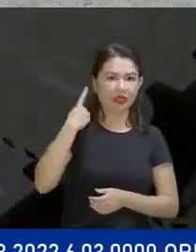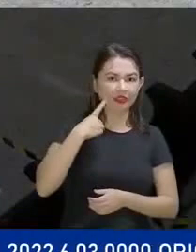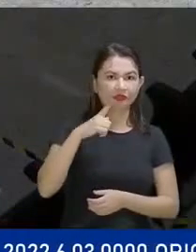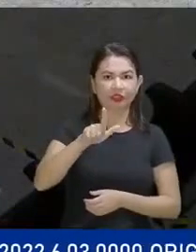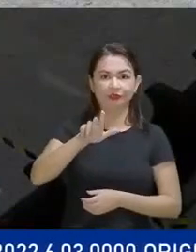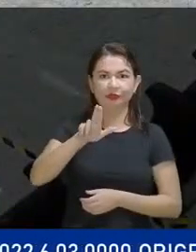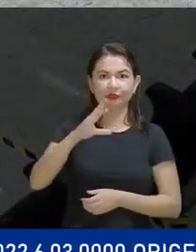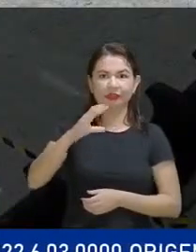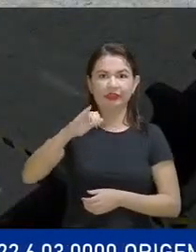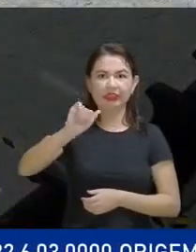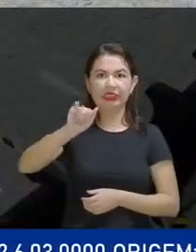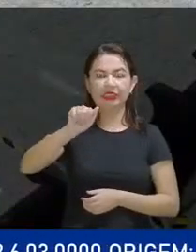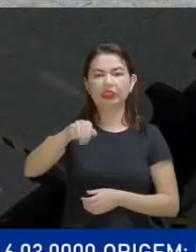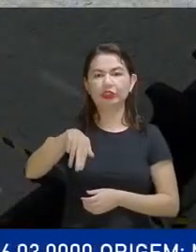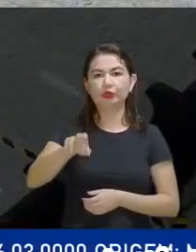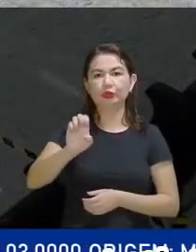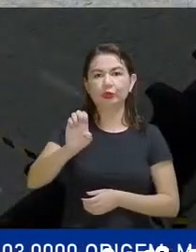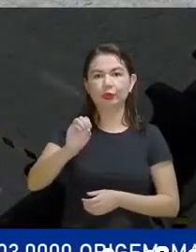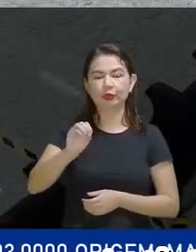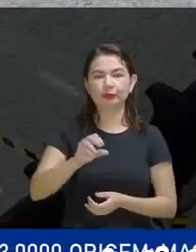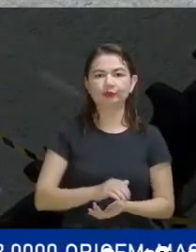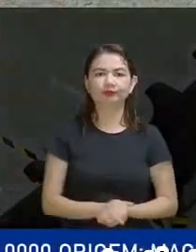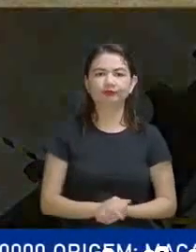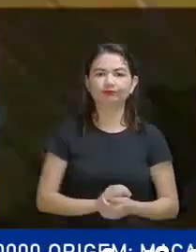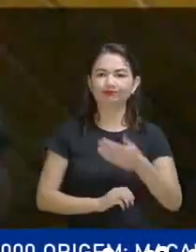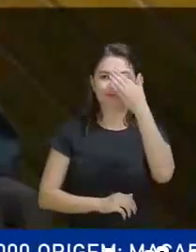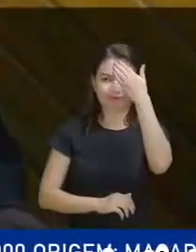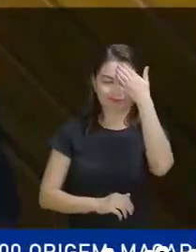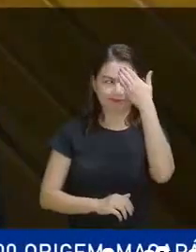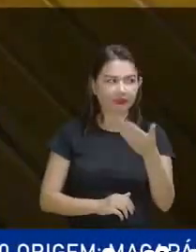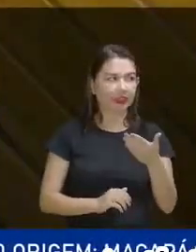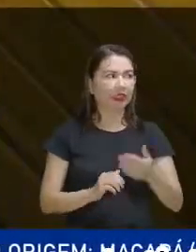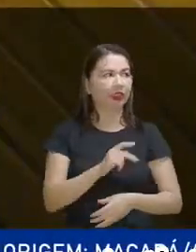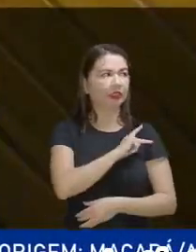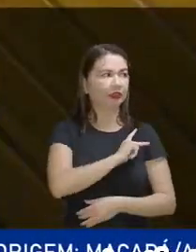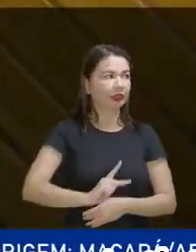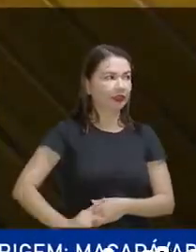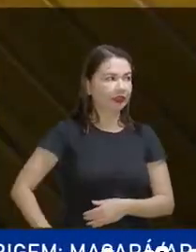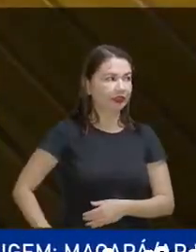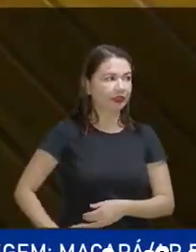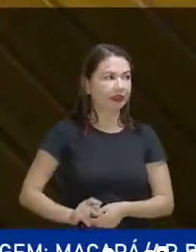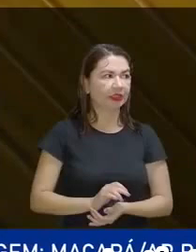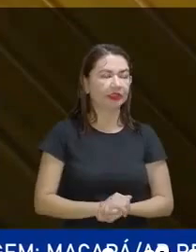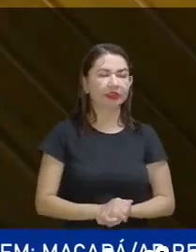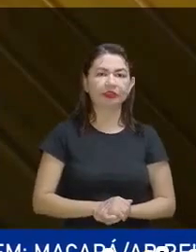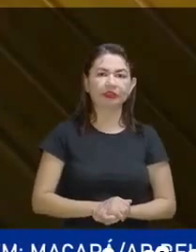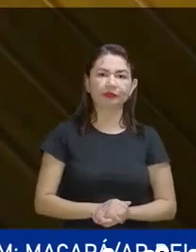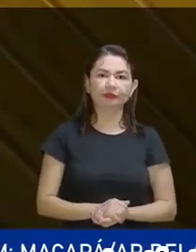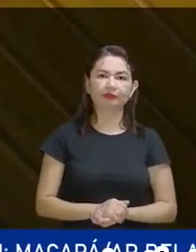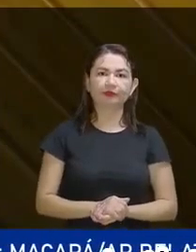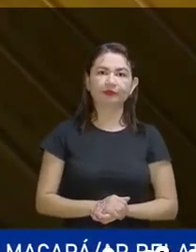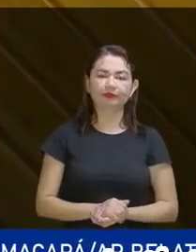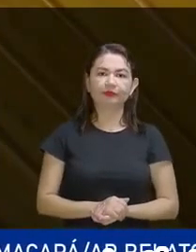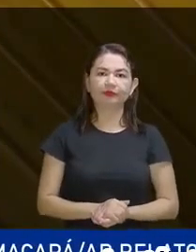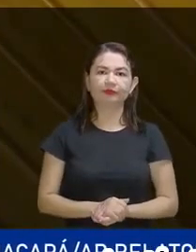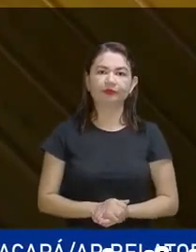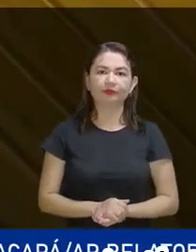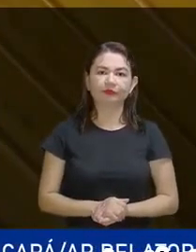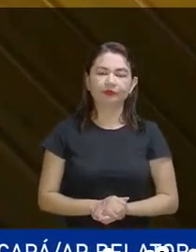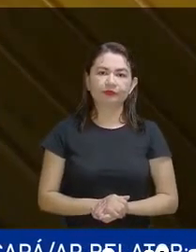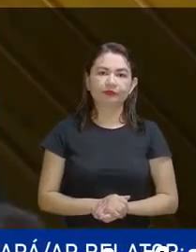A palavra está com Vossa Excelência. Obrigado, excelentíssimo senhor presidente, João Guilherme Lages, excelentíssimo